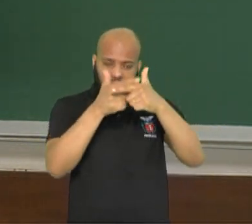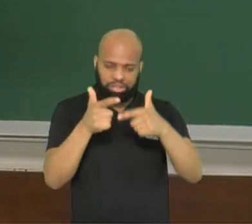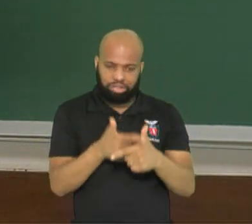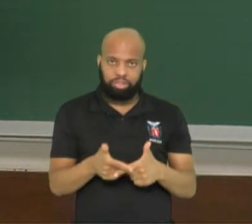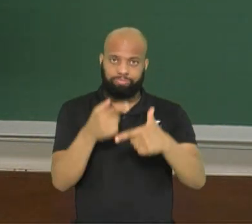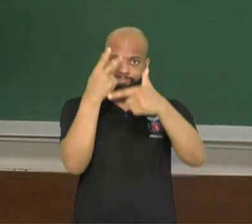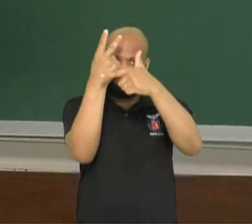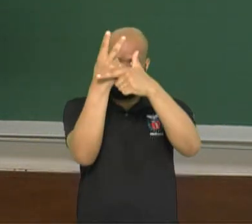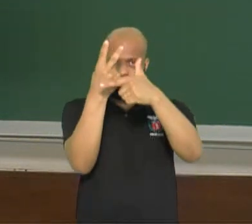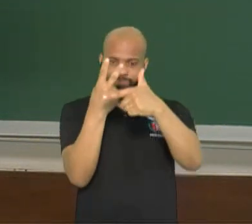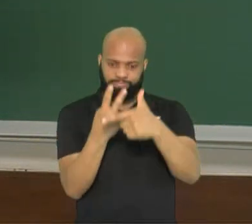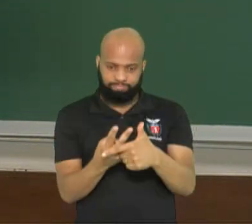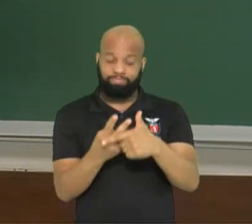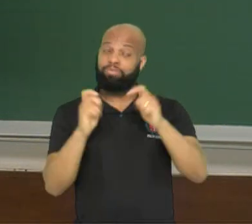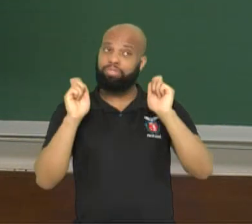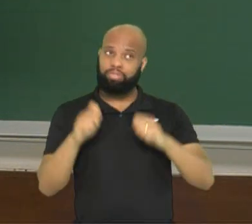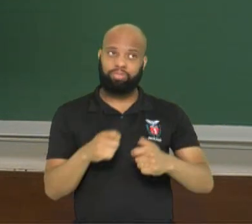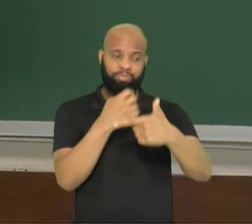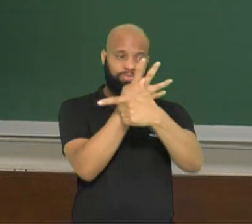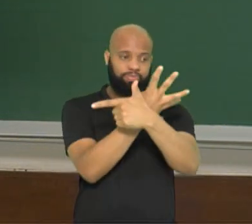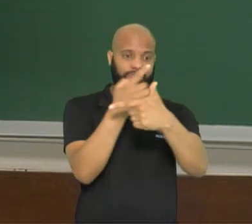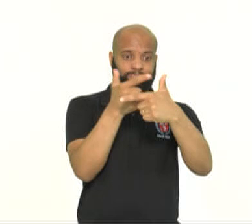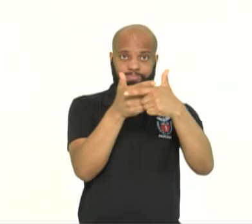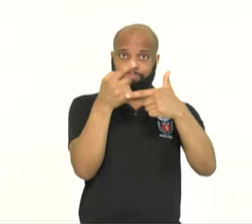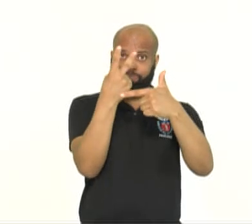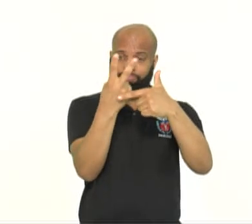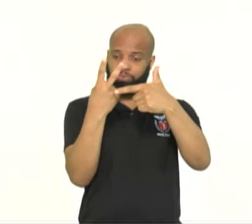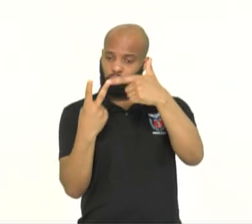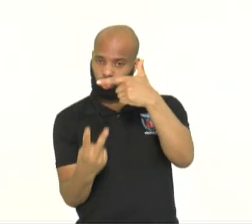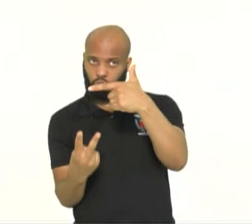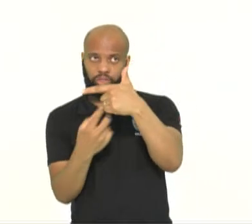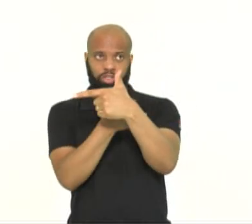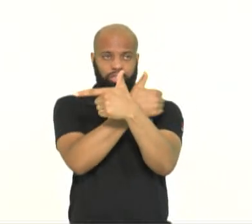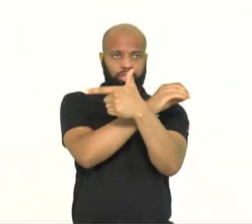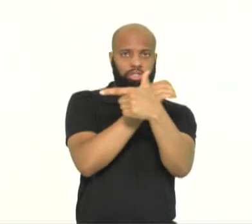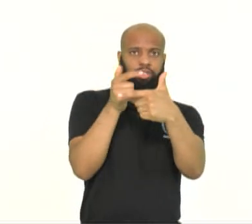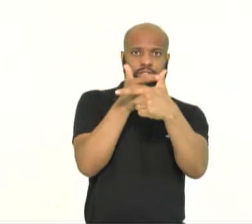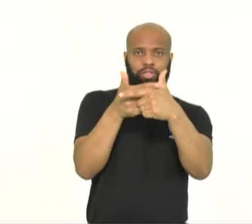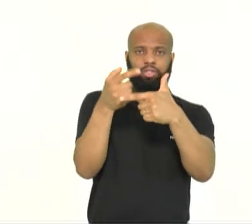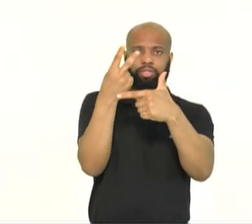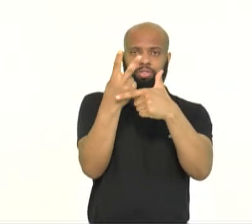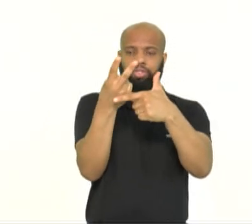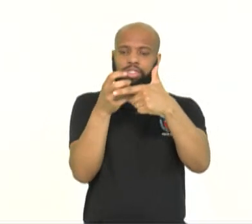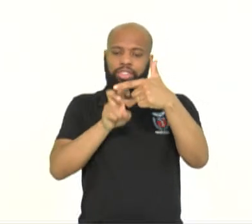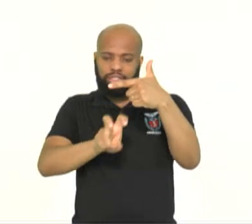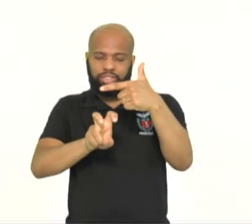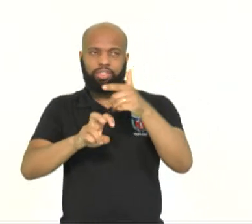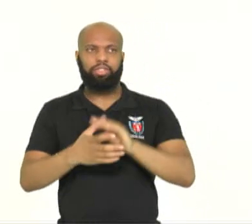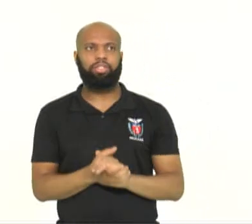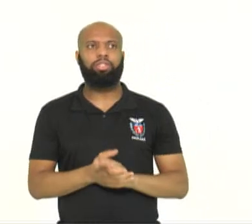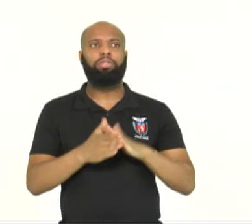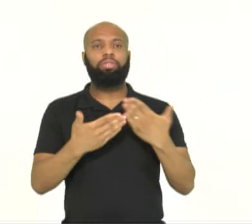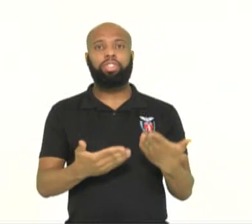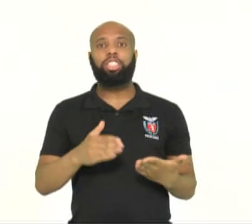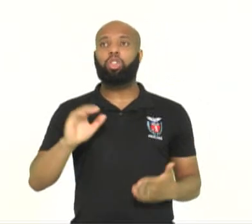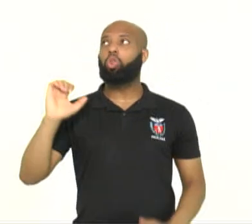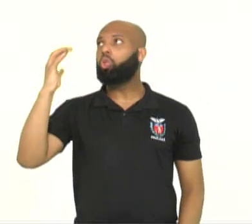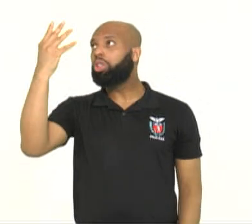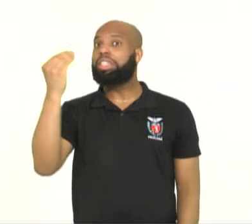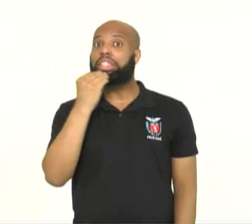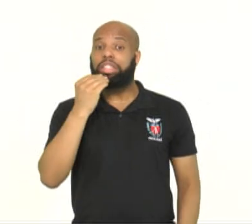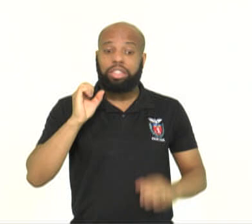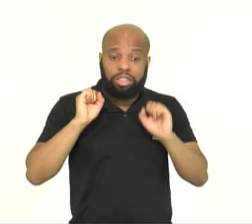2. Então, 4 dividido por 2 é 2 e 10 dividido por 2 é 5. Então, a